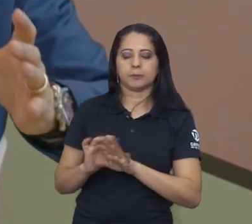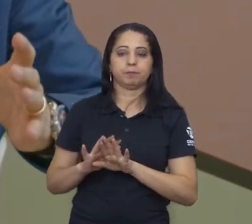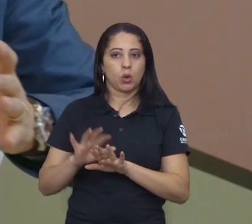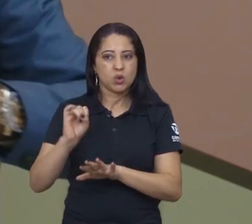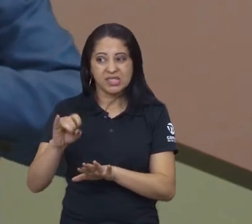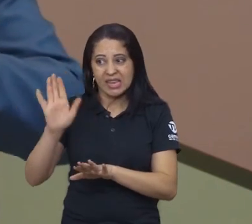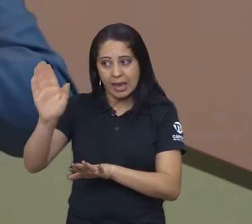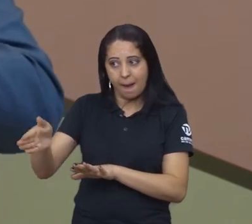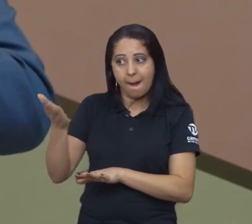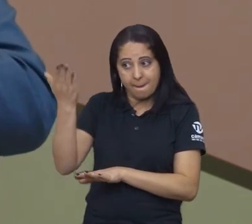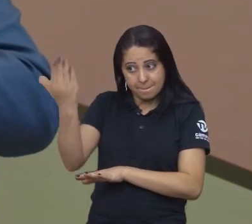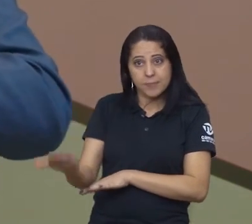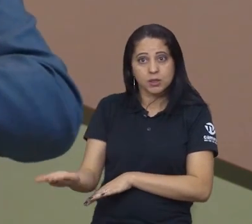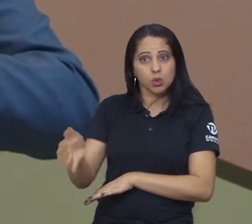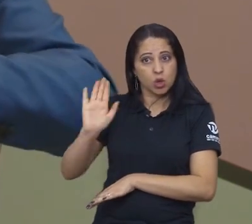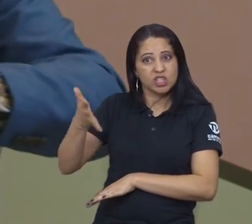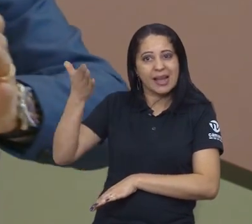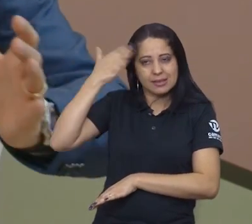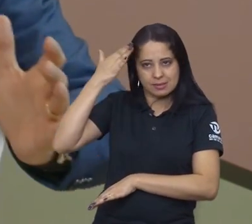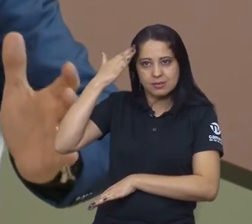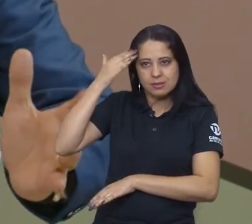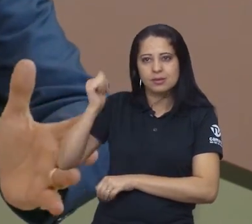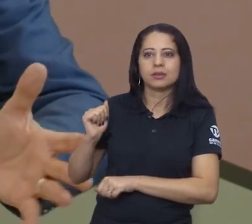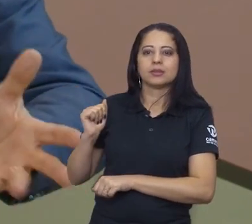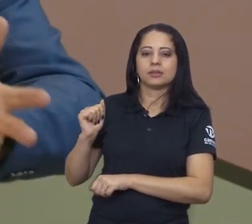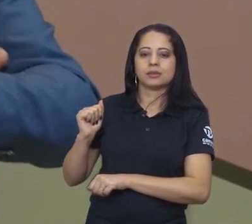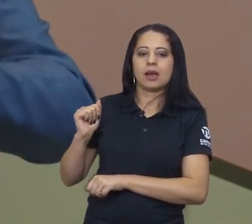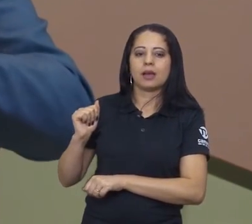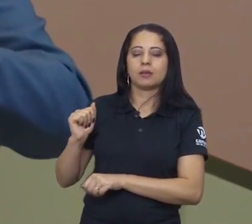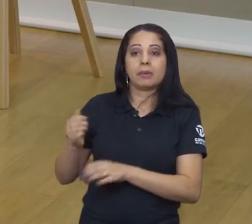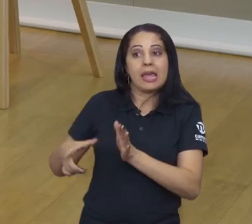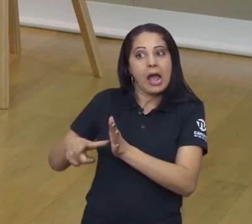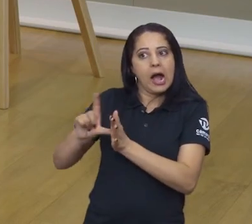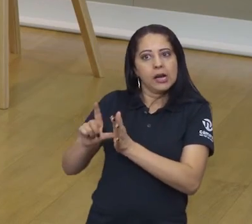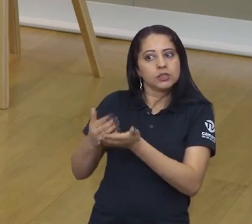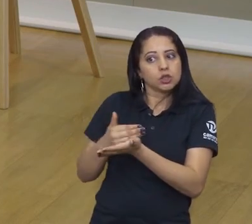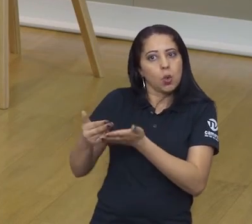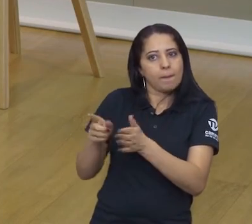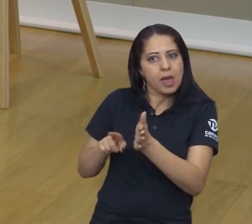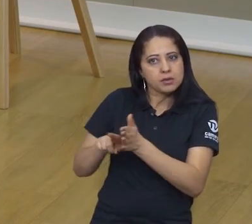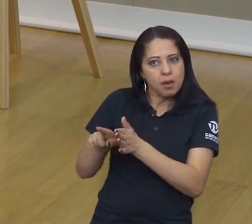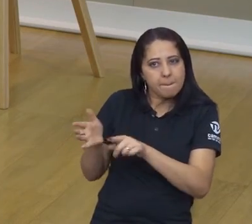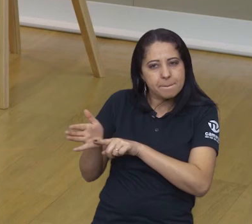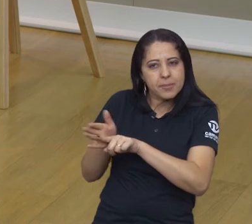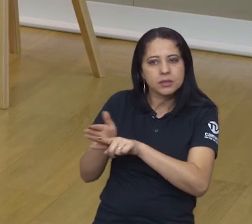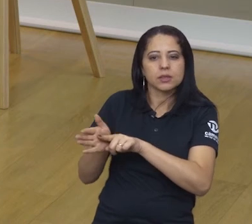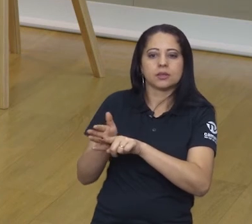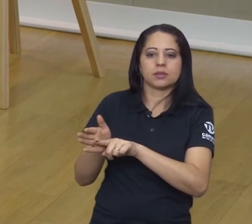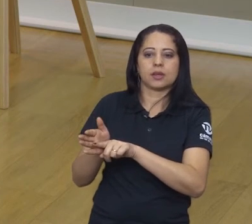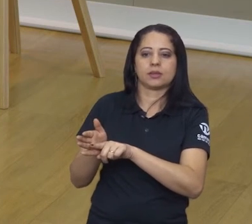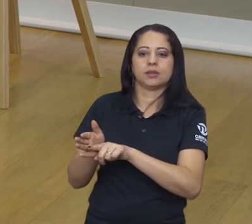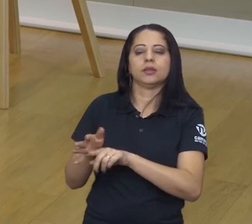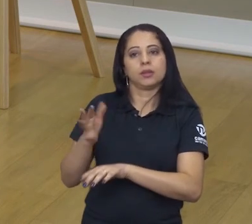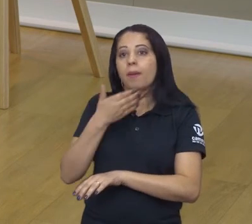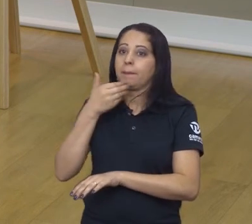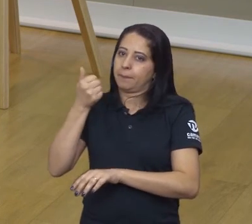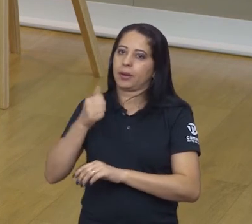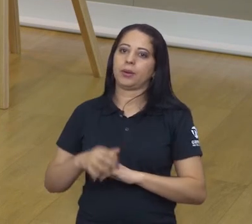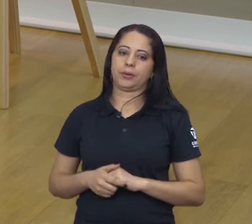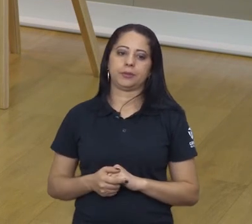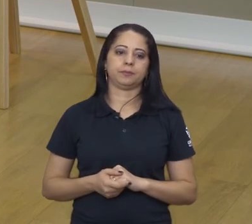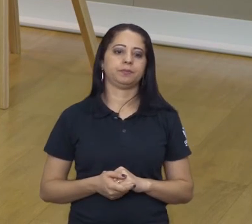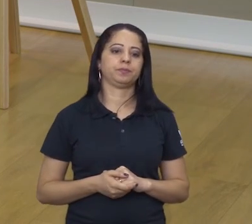tem esse conhecimento esse entendimento você já desde 30 anos você já começa a organizar sua vida pelo menos